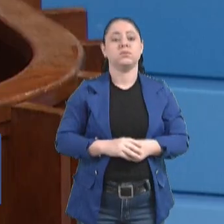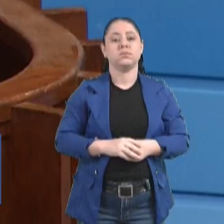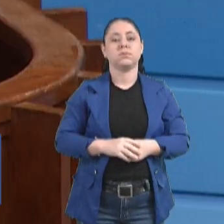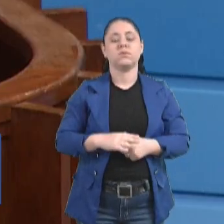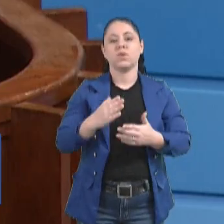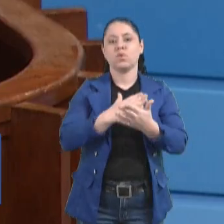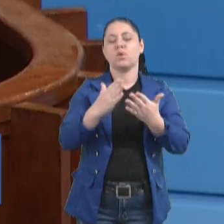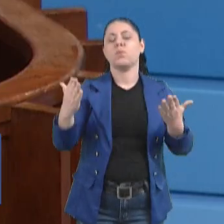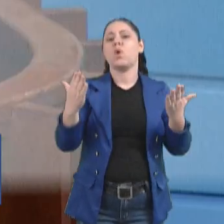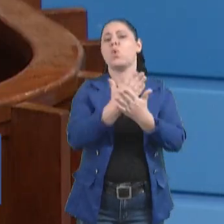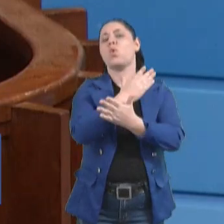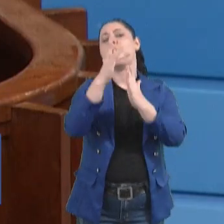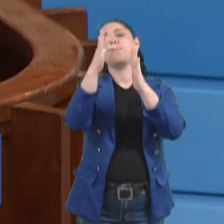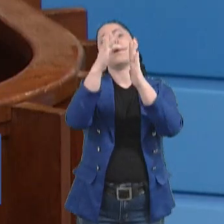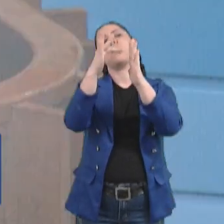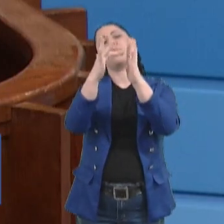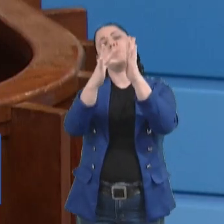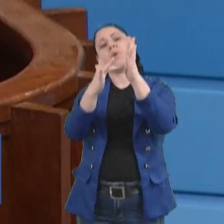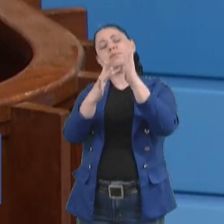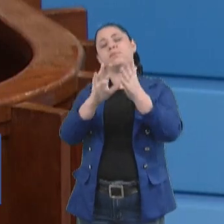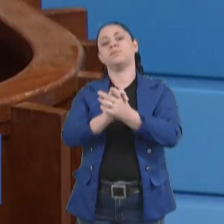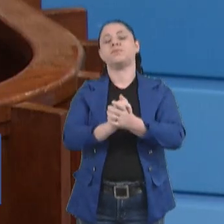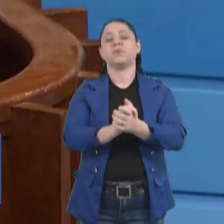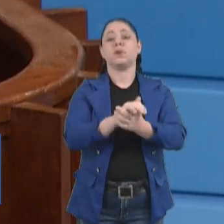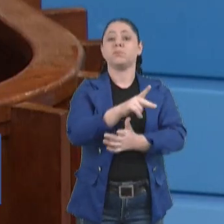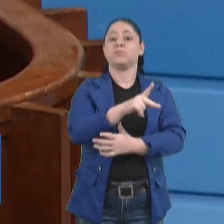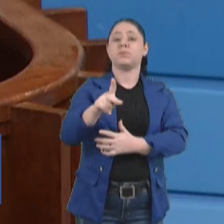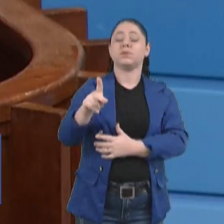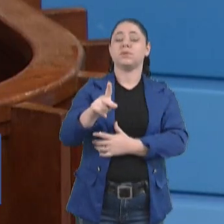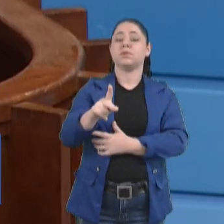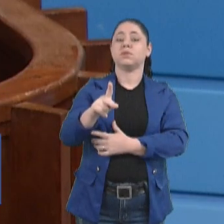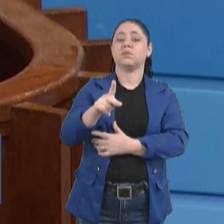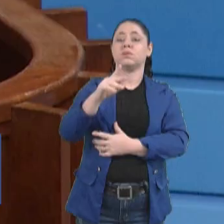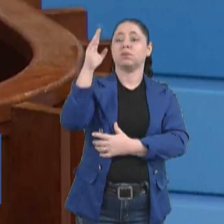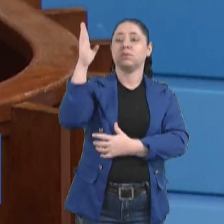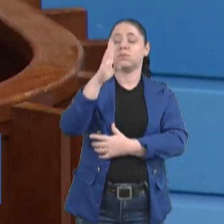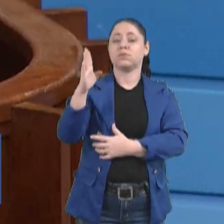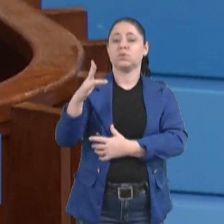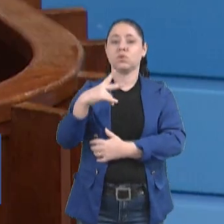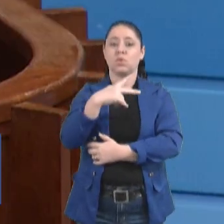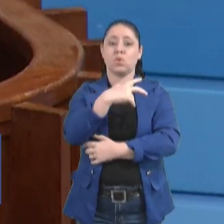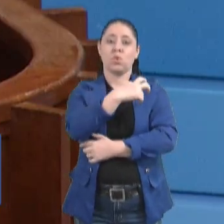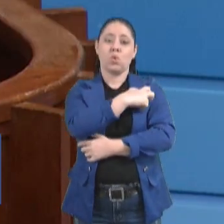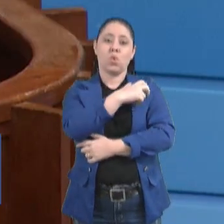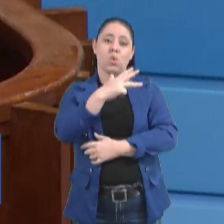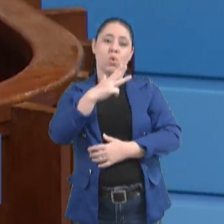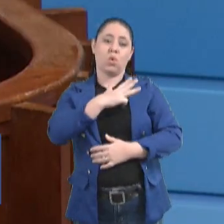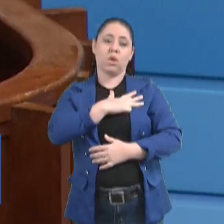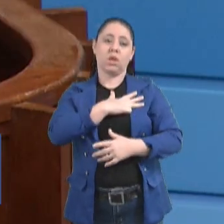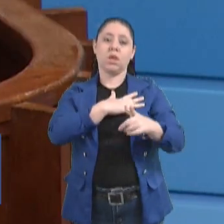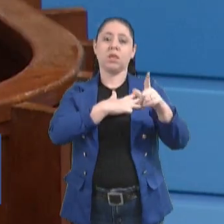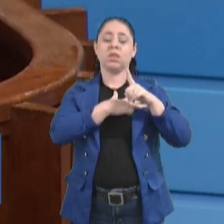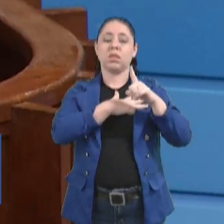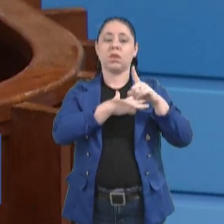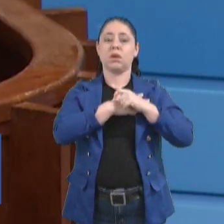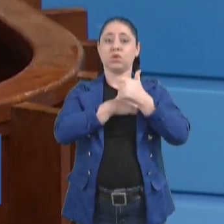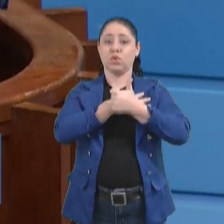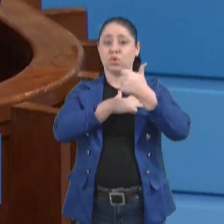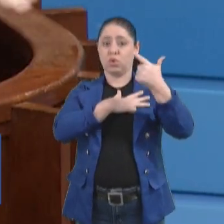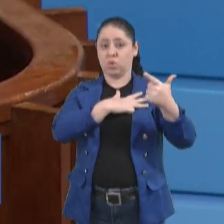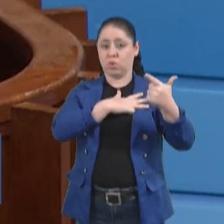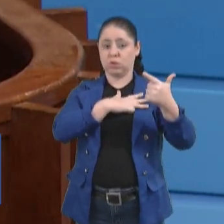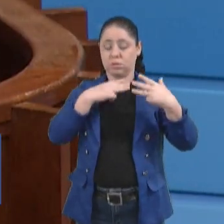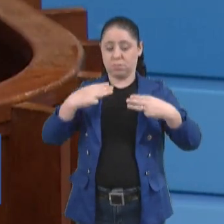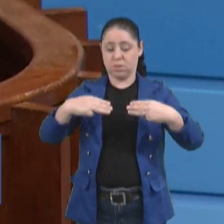vamos começar por alguns pontos. O presidente da República, Luiz Inácio Lula da Silva, tem 12 dos seus ministros que não estão